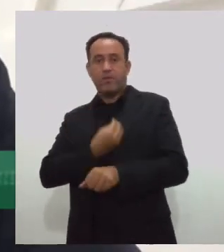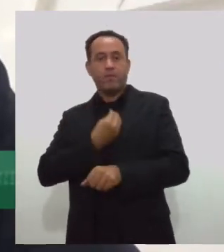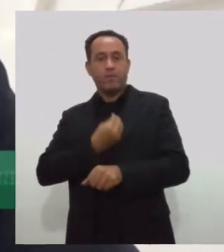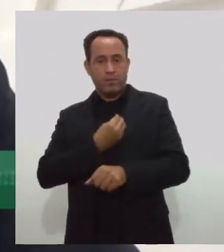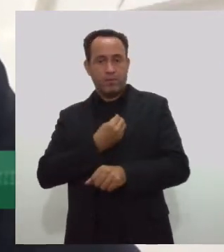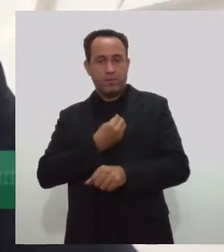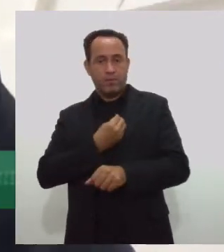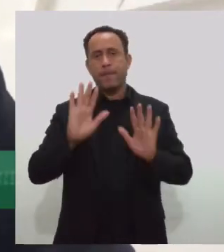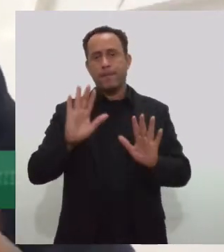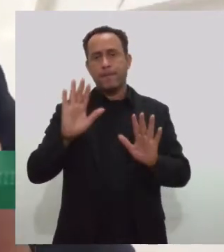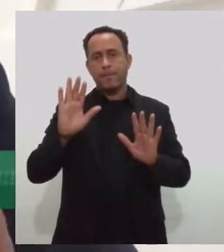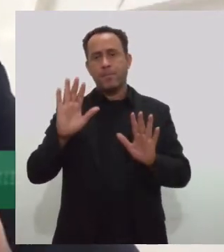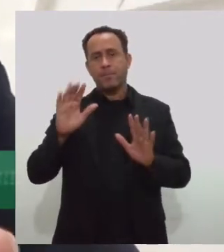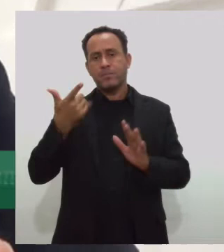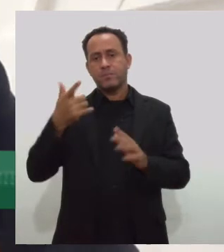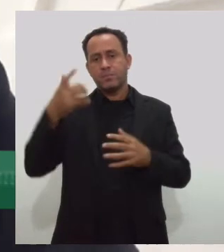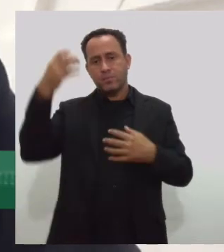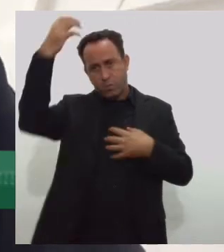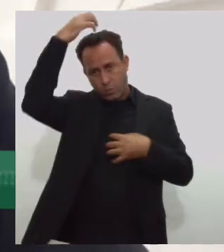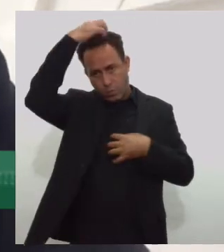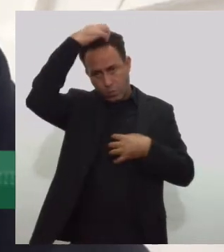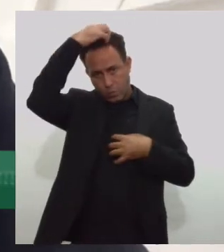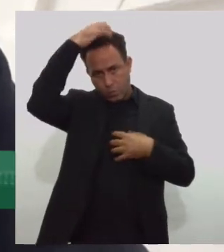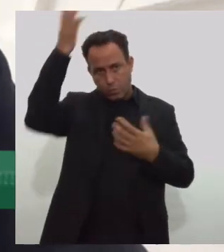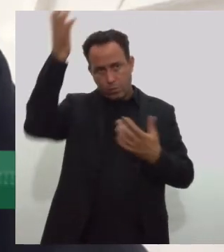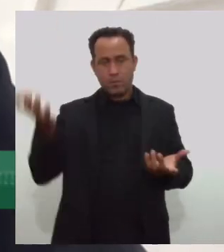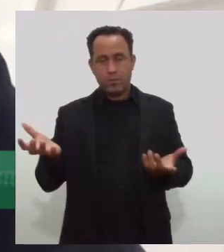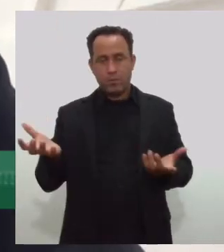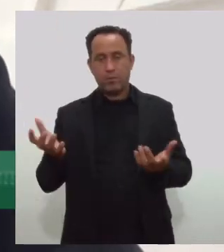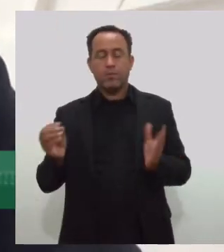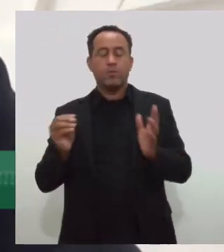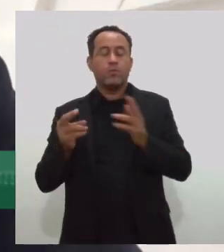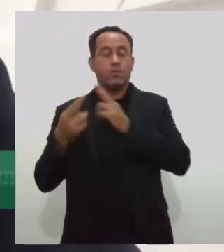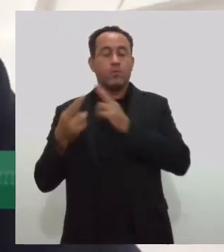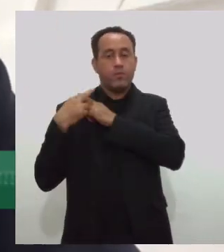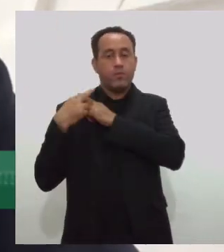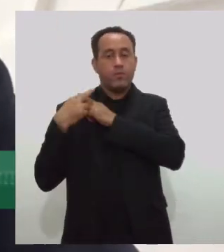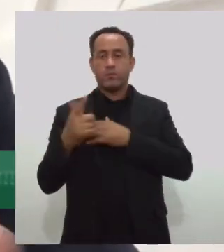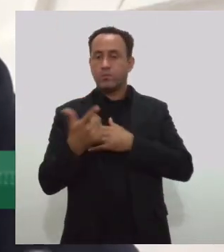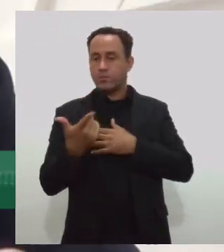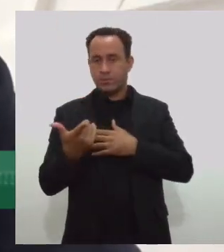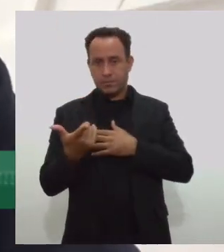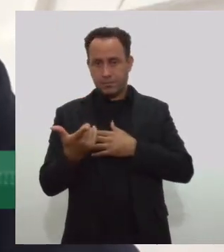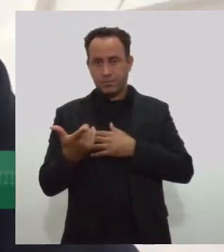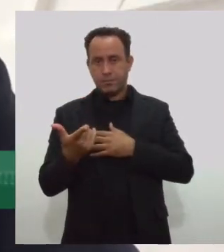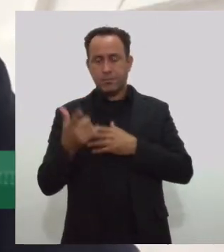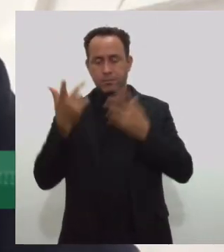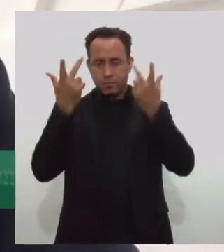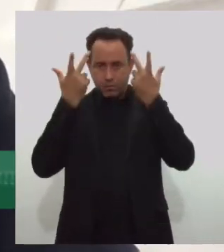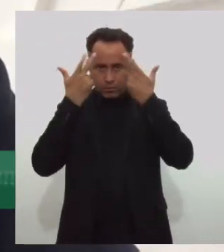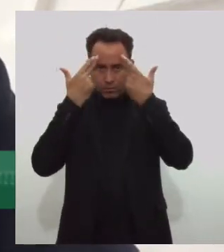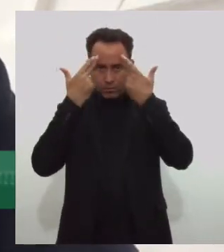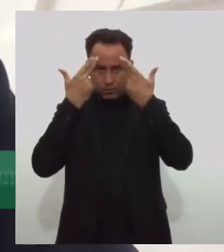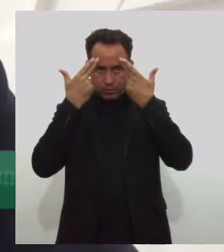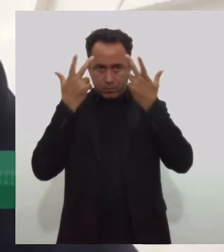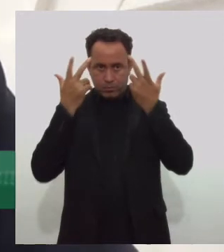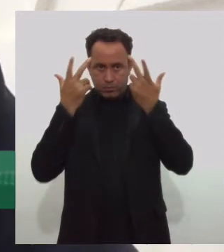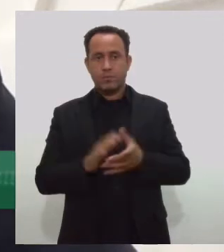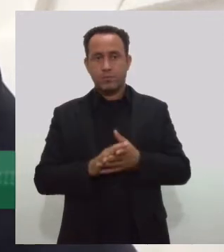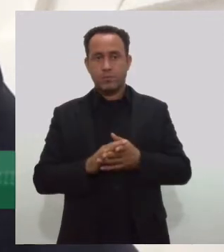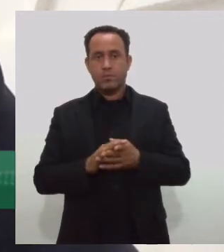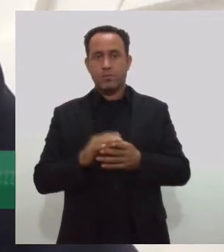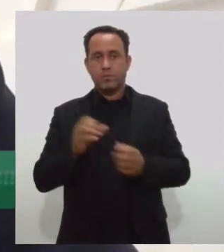ou seja, numa palavra, com irresponsabilidade. É o caso muito comum na direção de